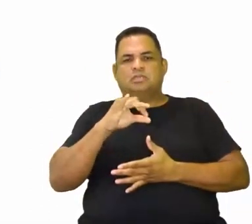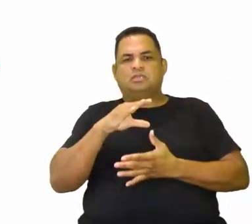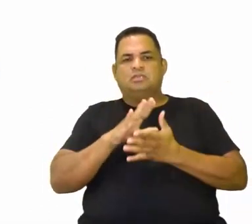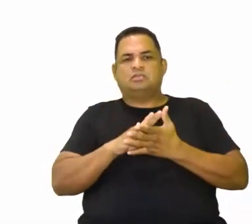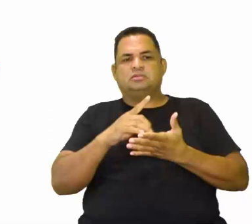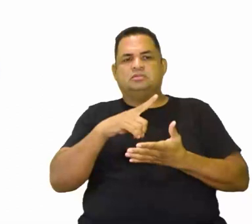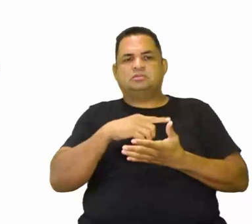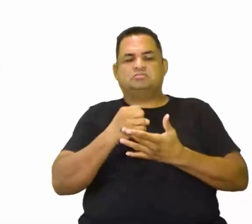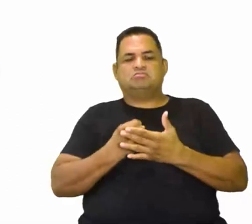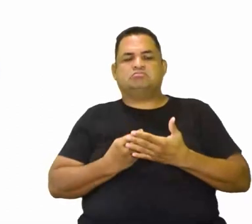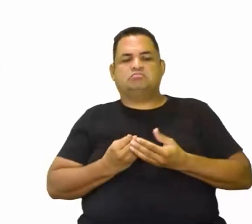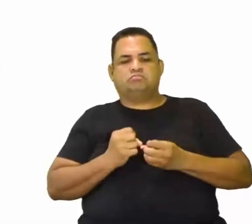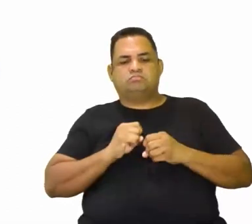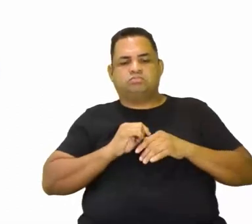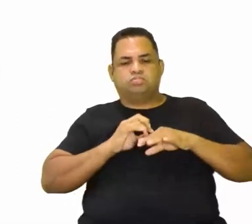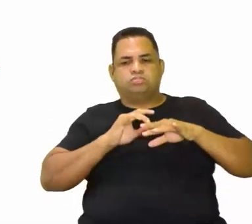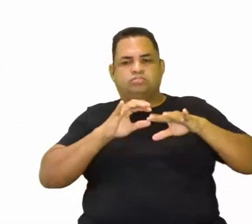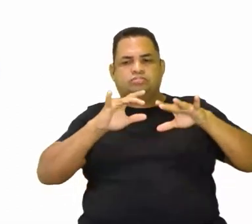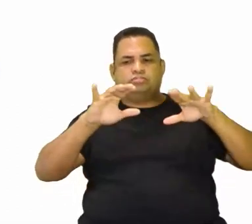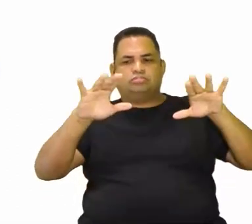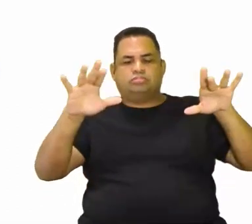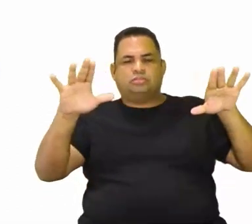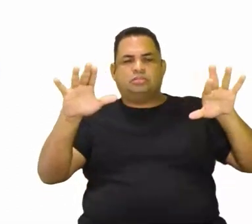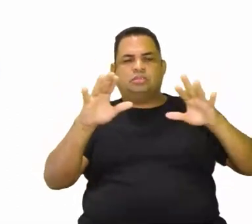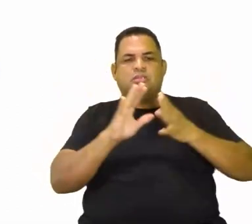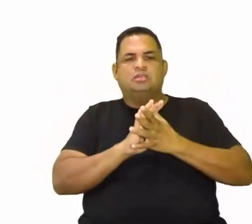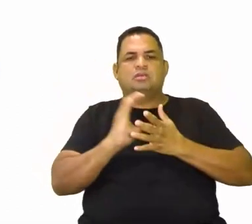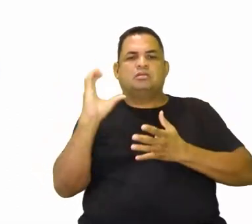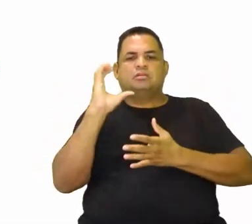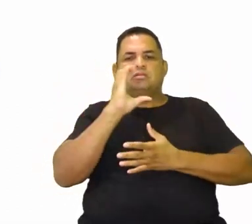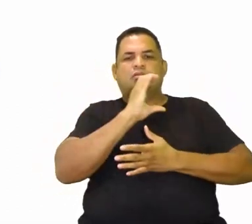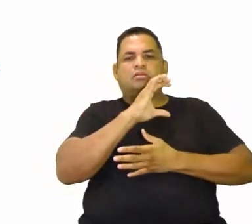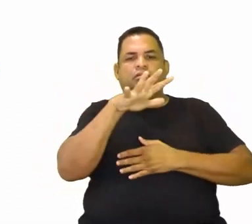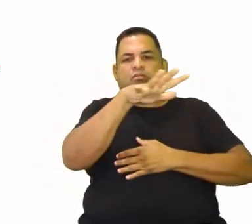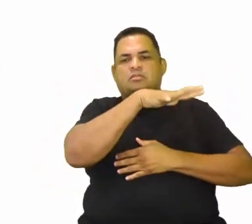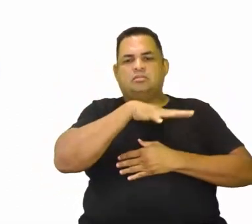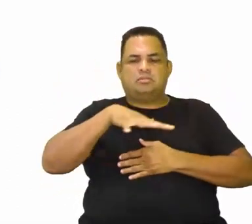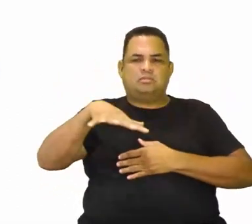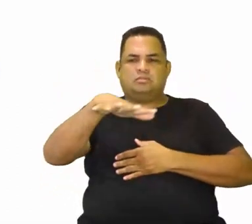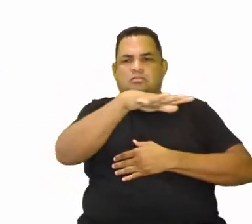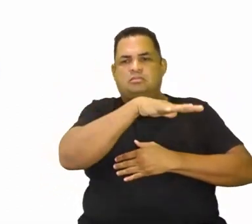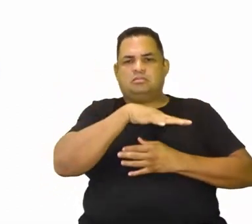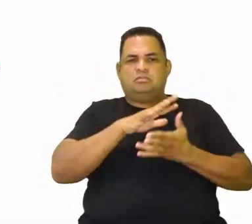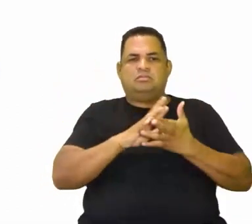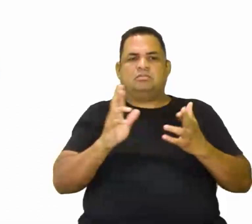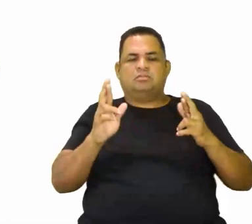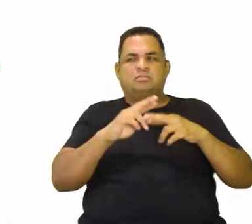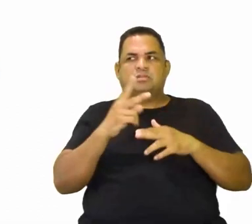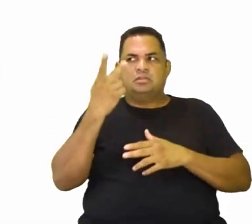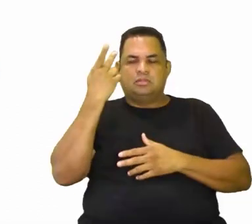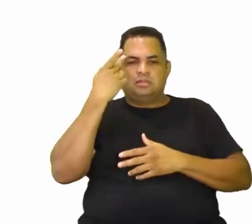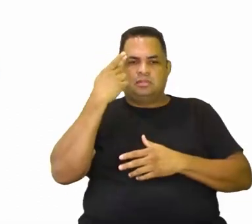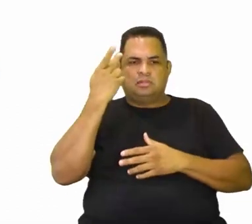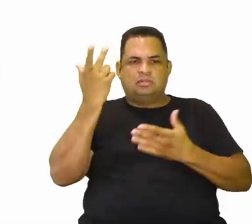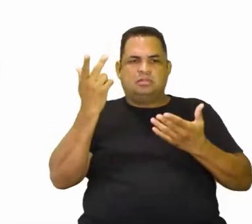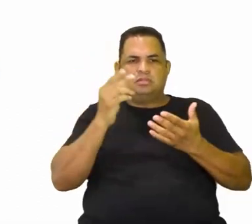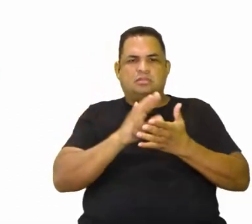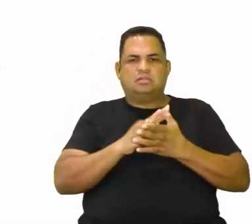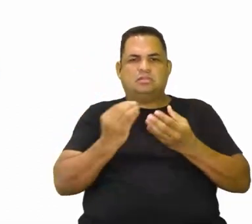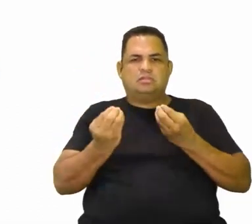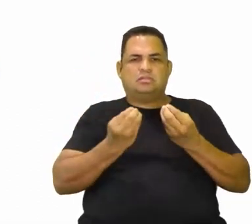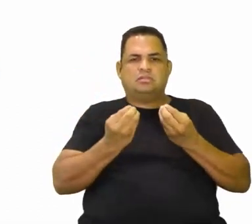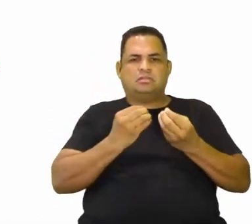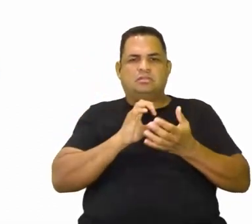ou seja, ela vai liberar calor para o ambiente. Esse tipo de reação é muito comum, já que é a